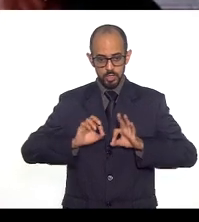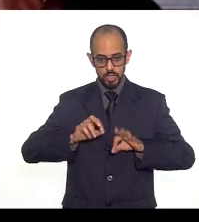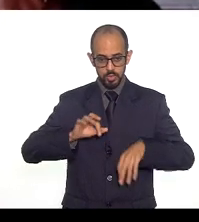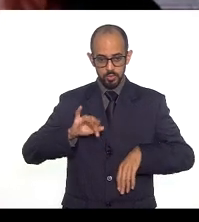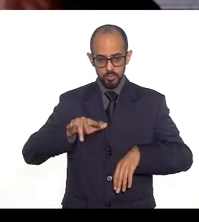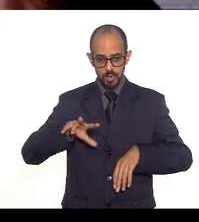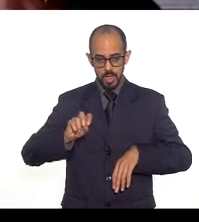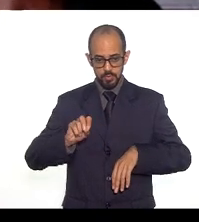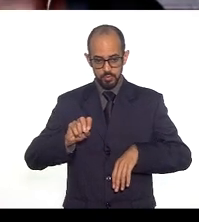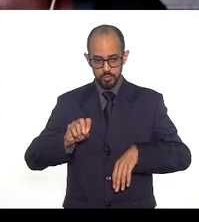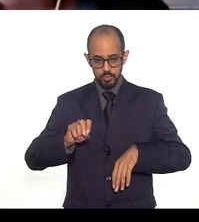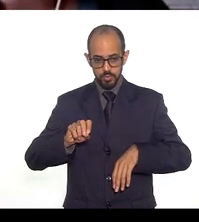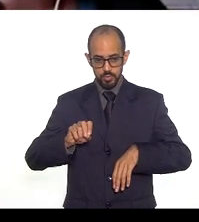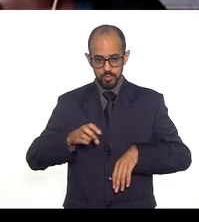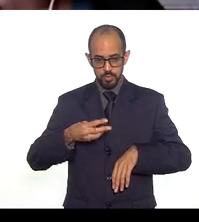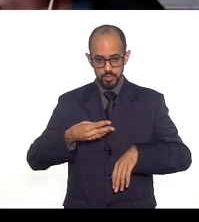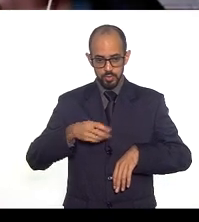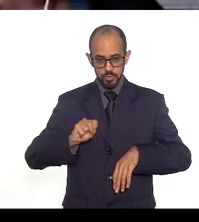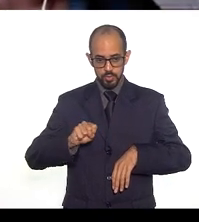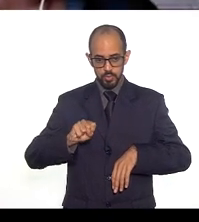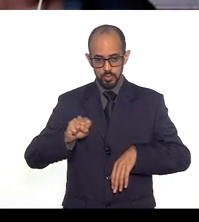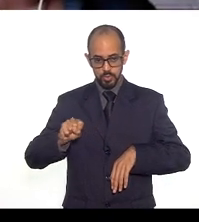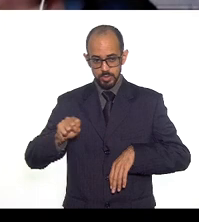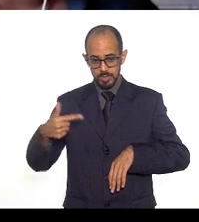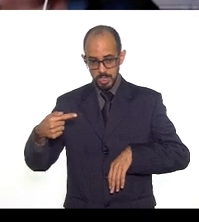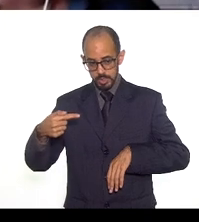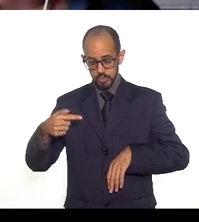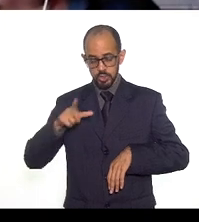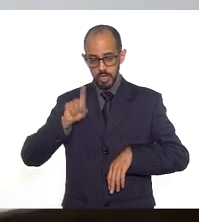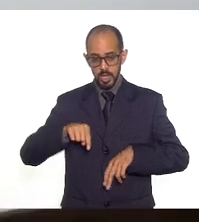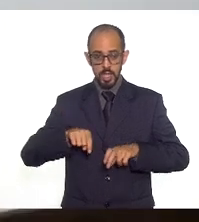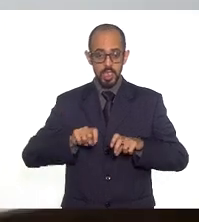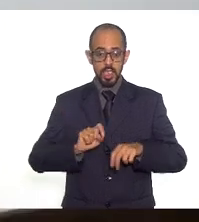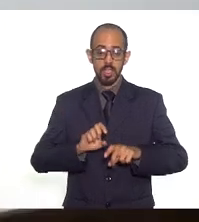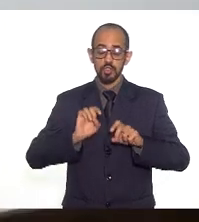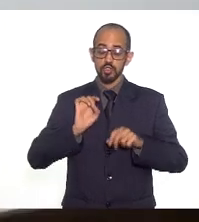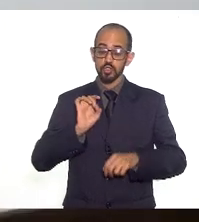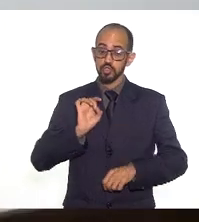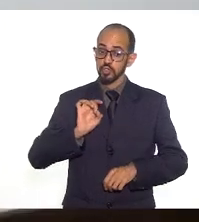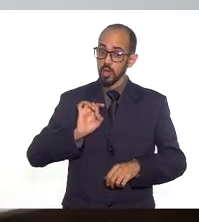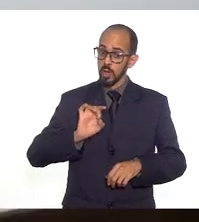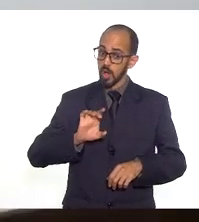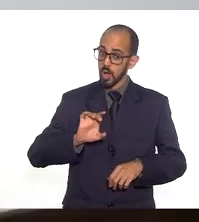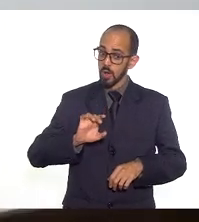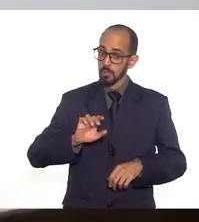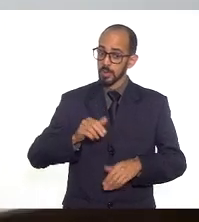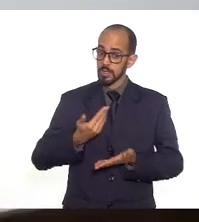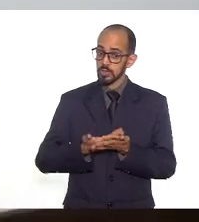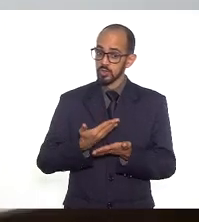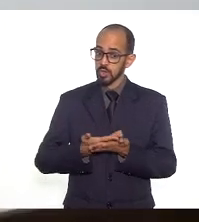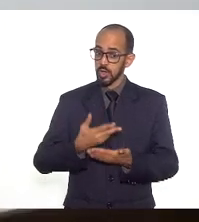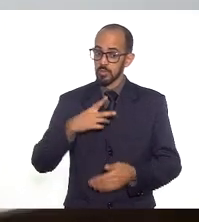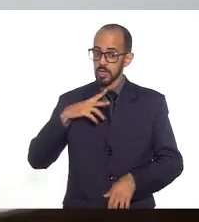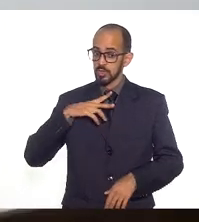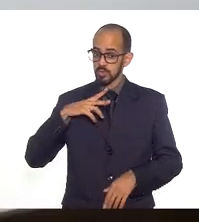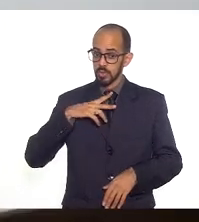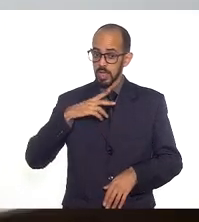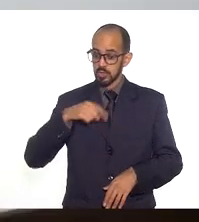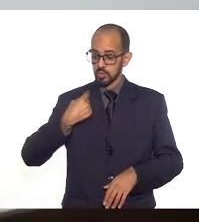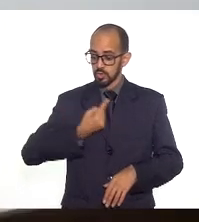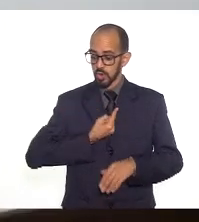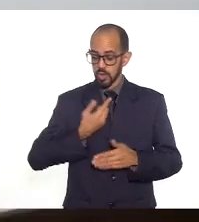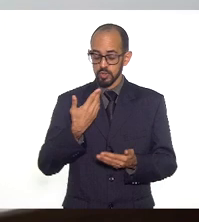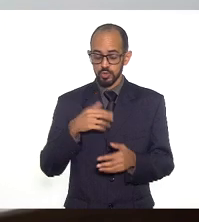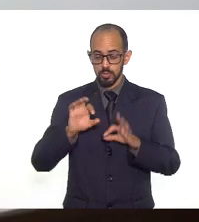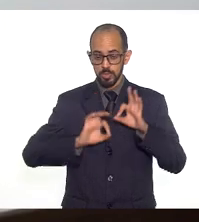esse 3887, ele se refere exclusivamente às escolas particulares. Né? O nosso projeto